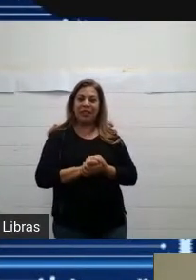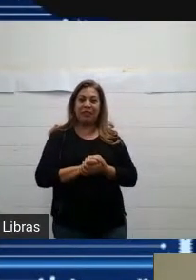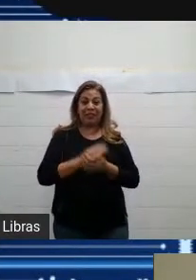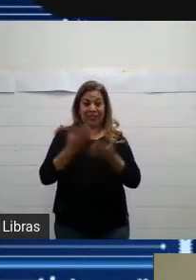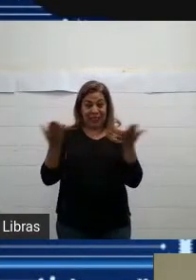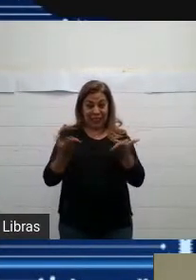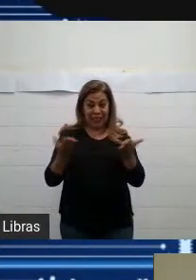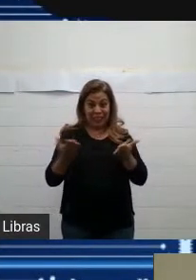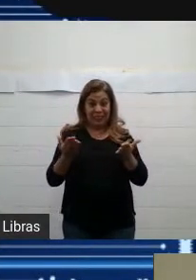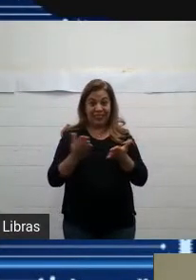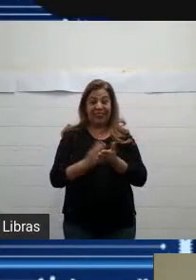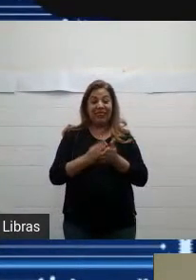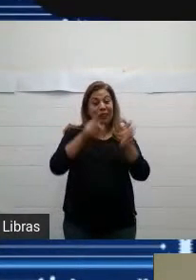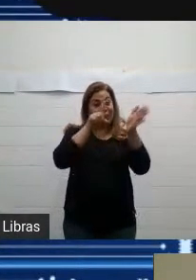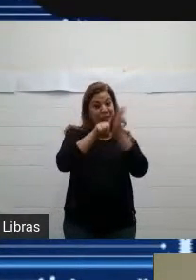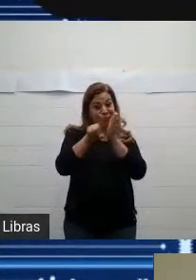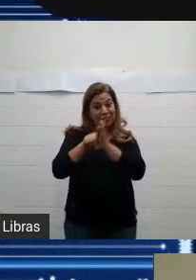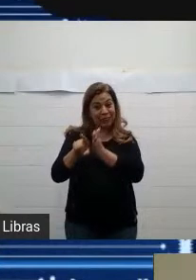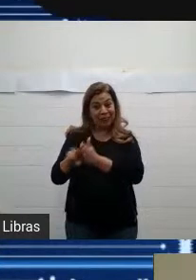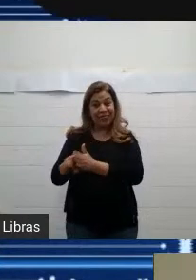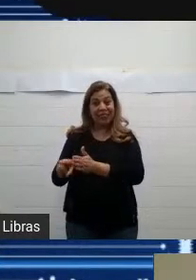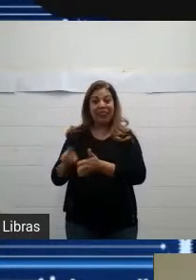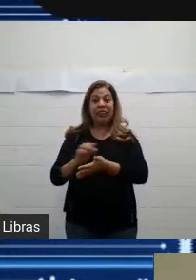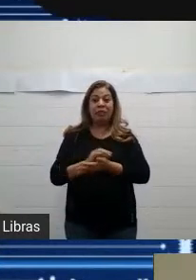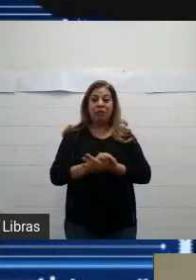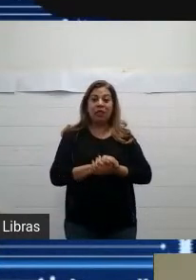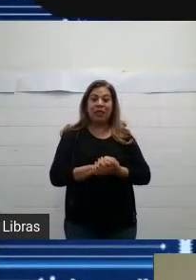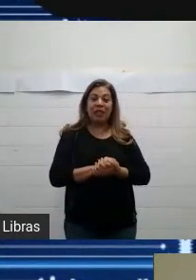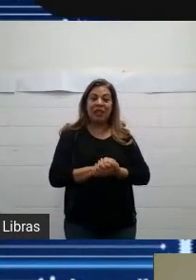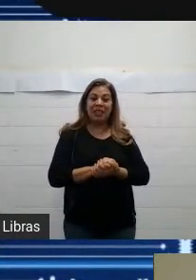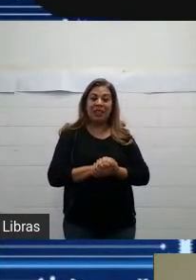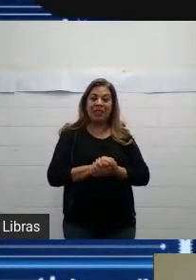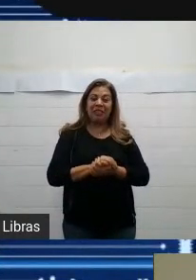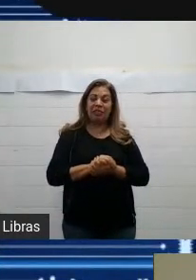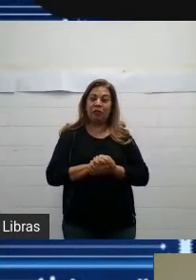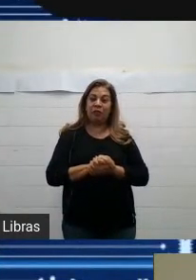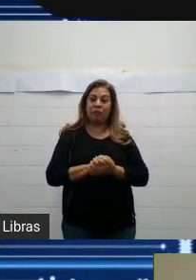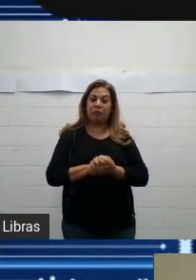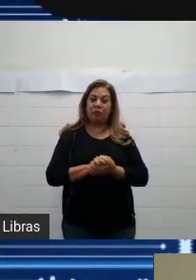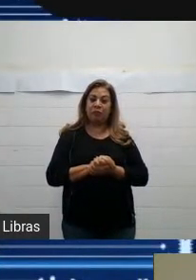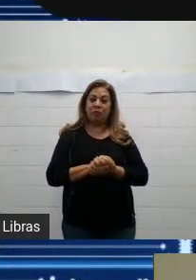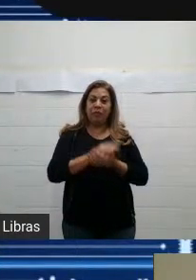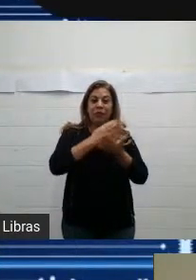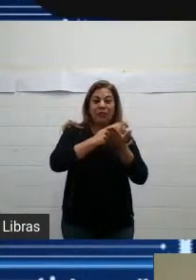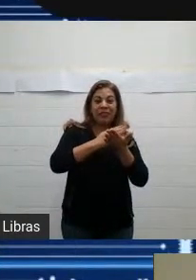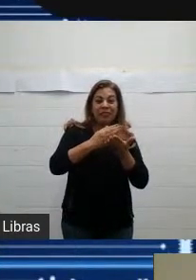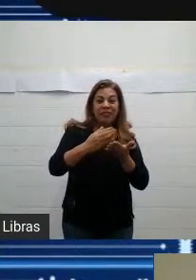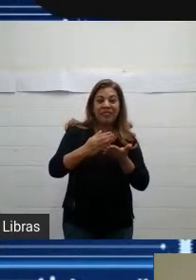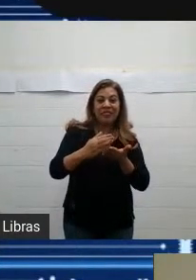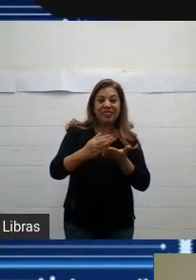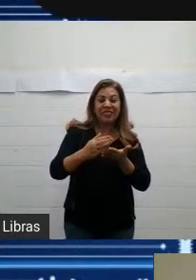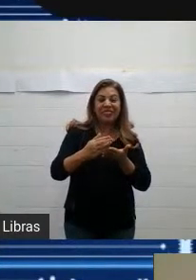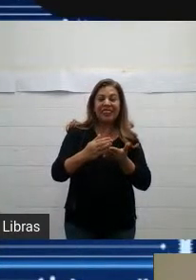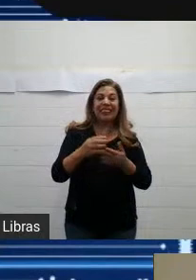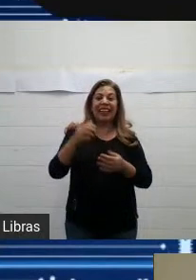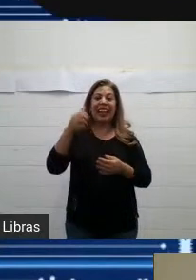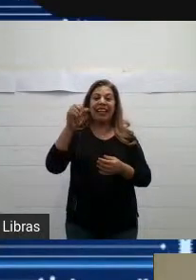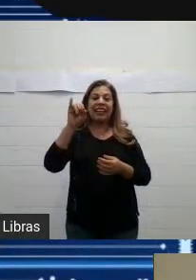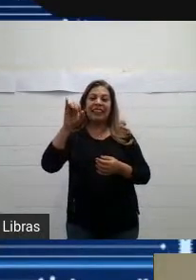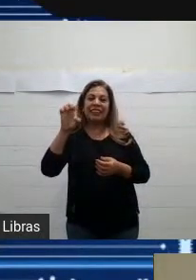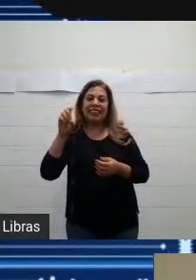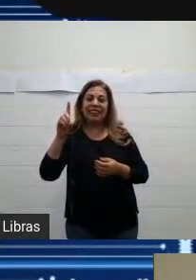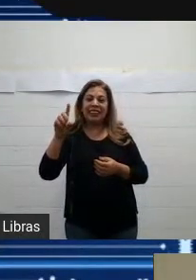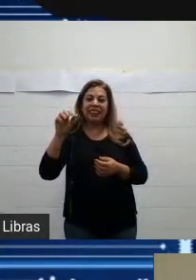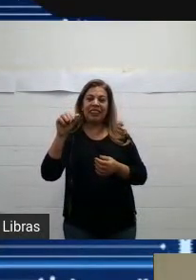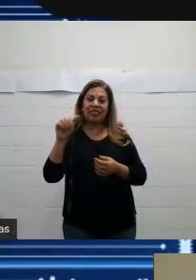para as perguntas. Não sei se o Rodrigo começa fazendo a pergunta aí para a Ieda. E depois